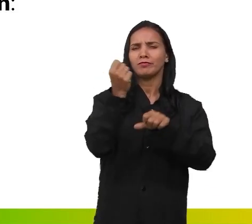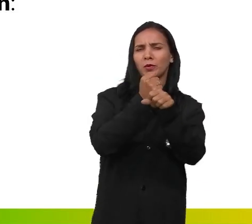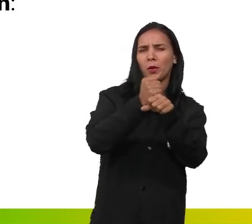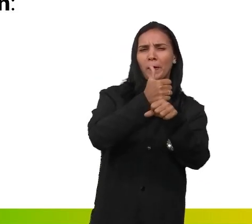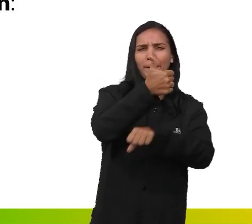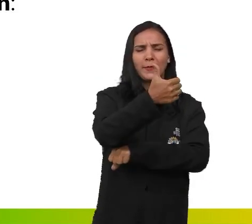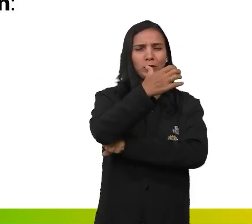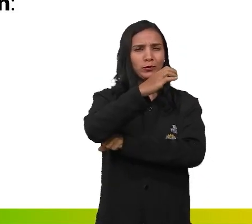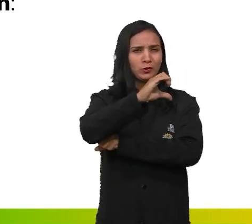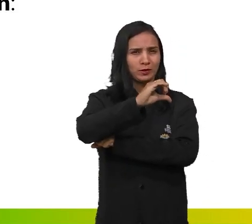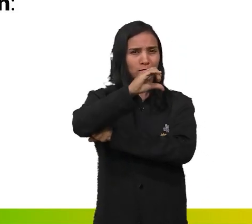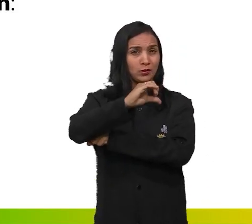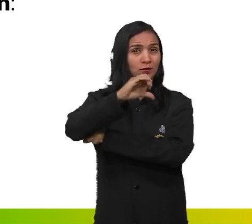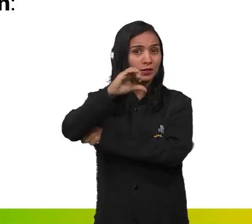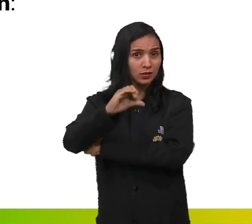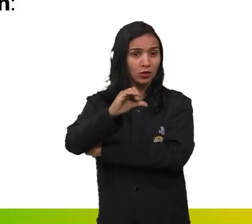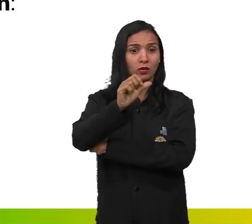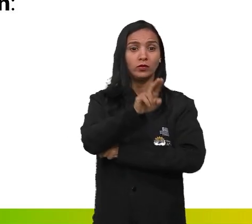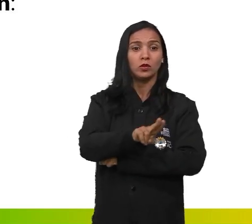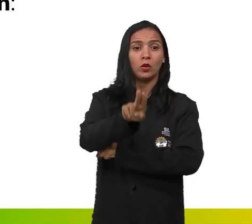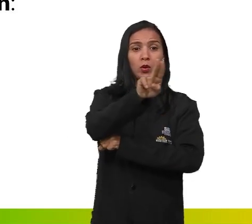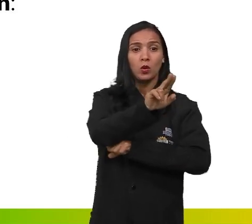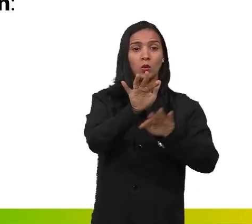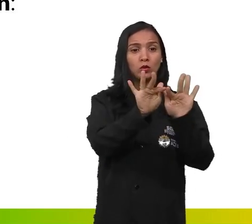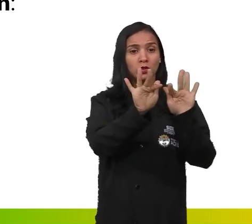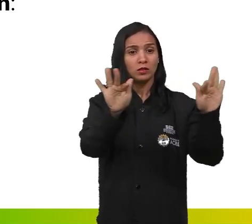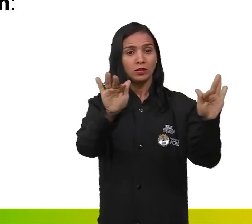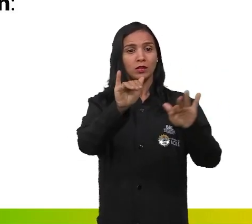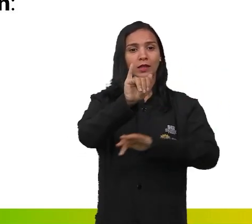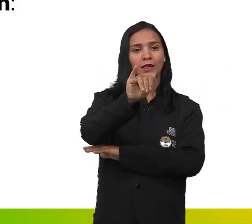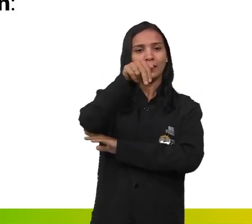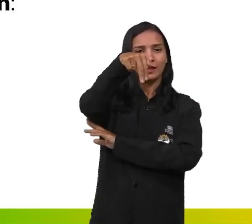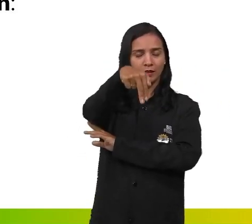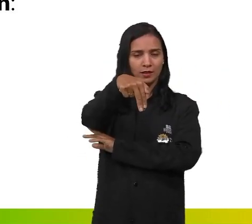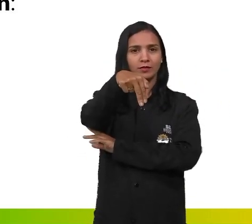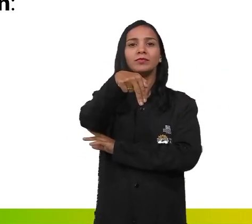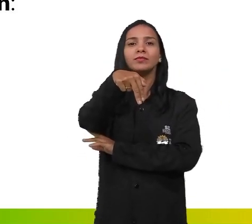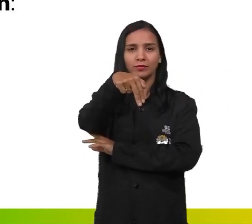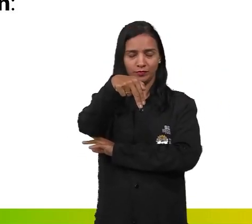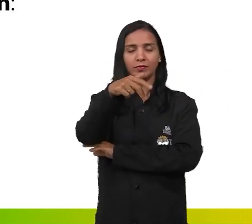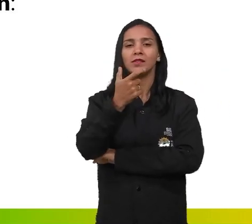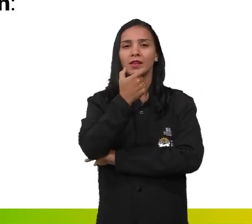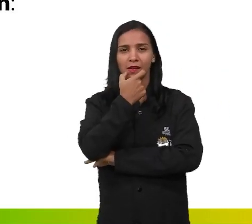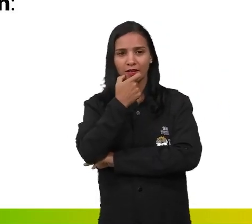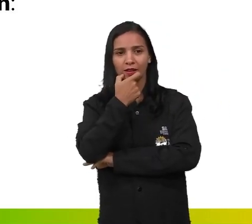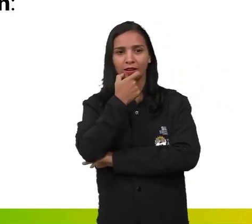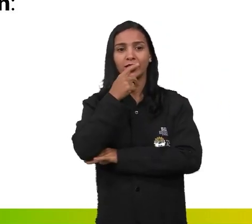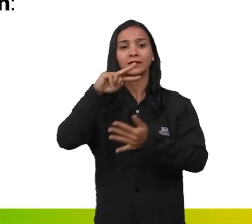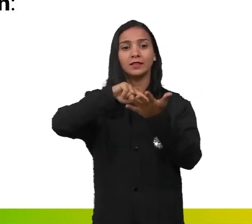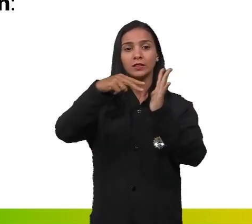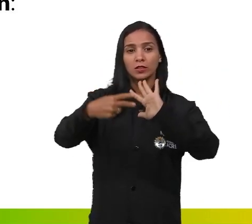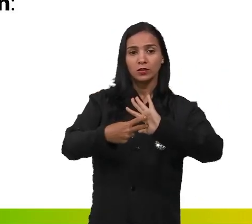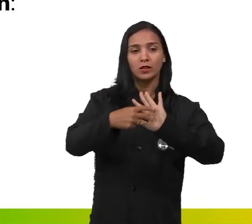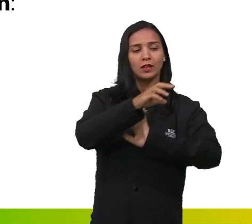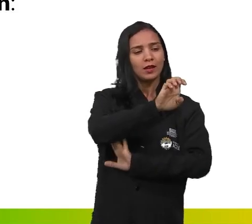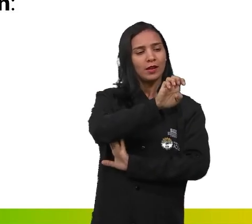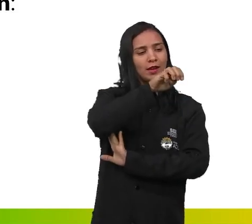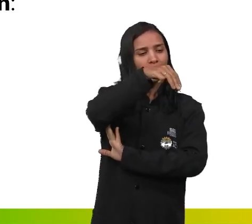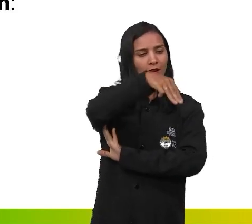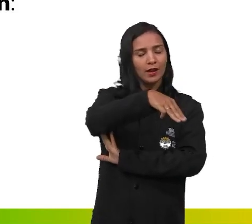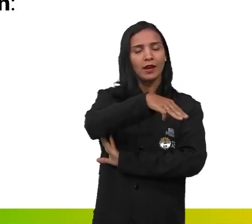1999. Nesse caso, nós temos um exemplo, she was born in 1999. Ela nasceu